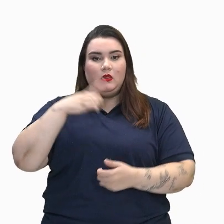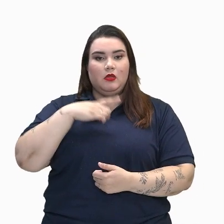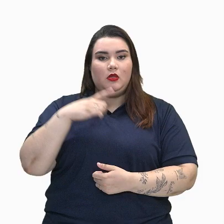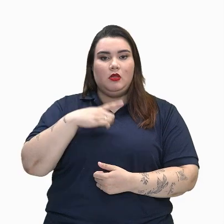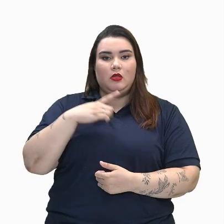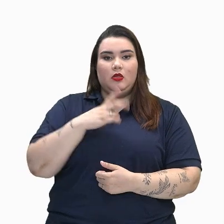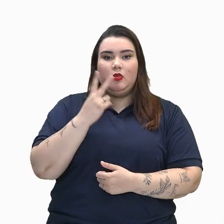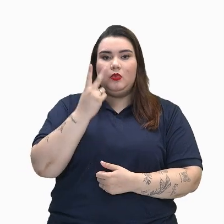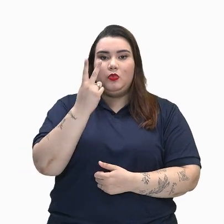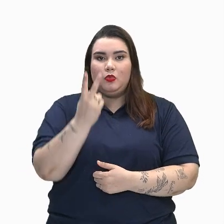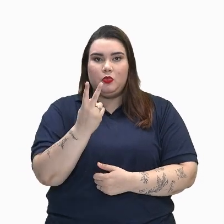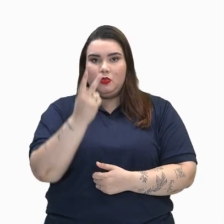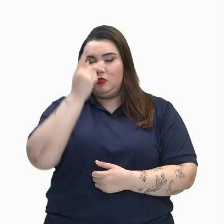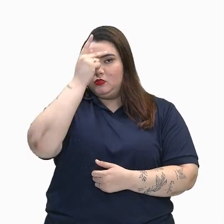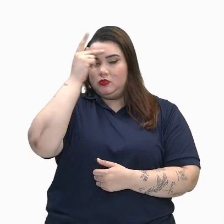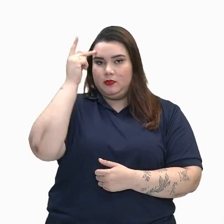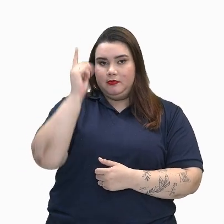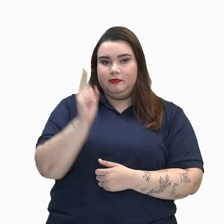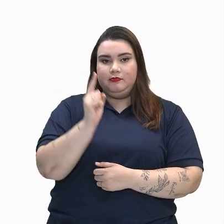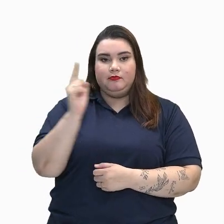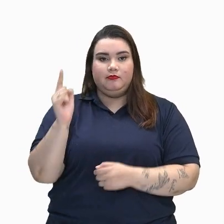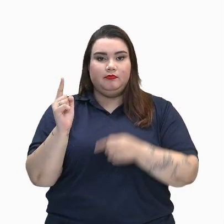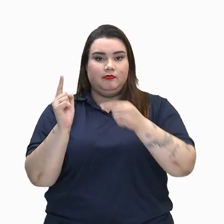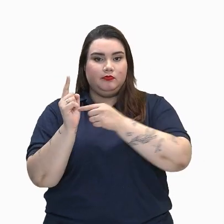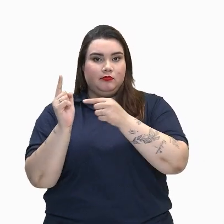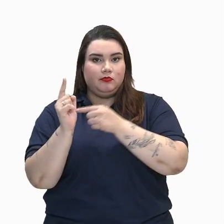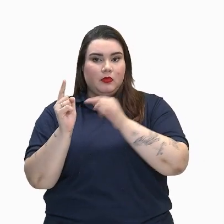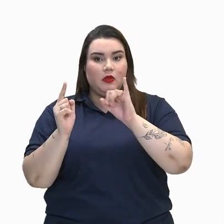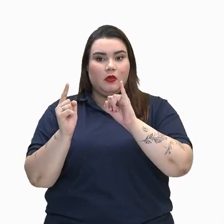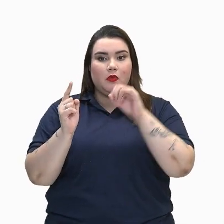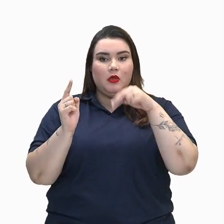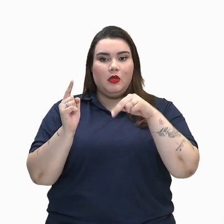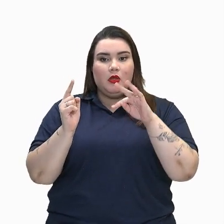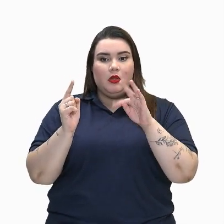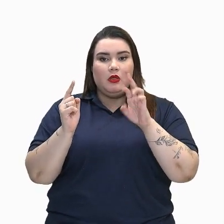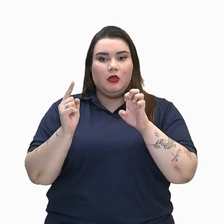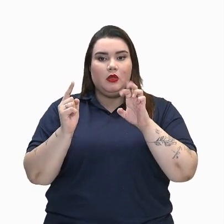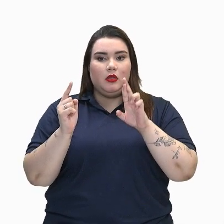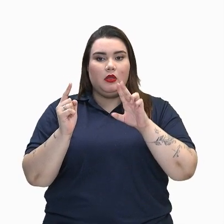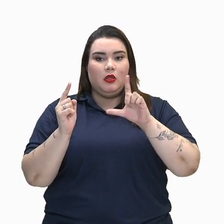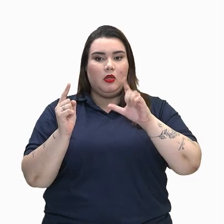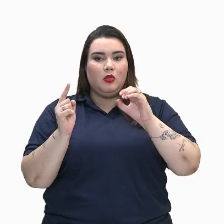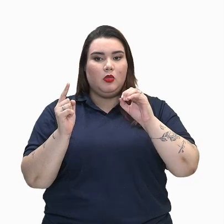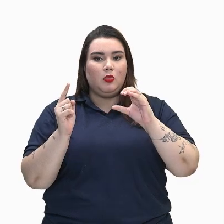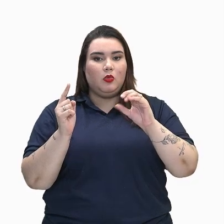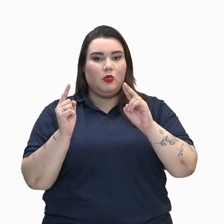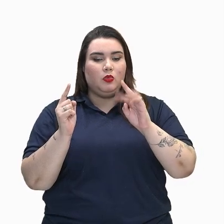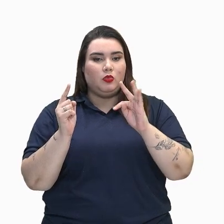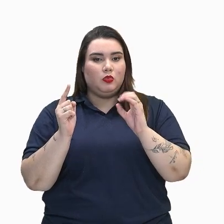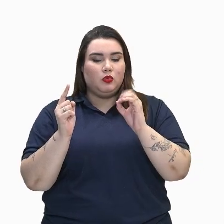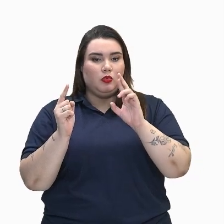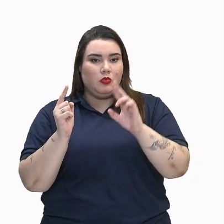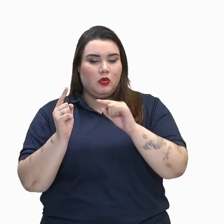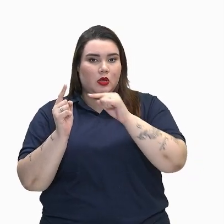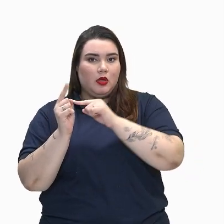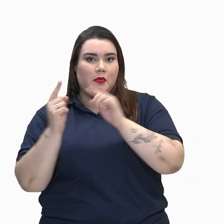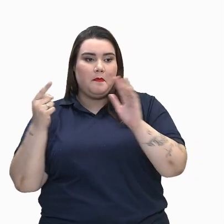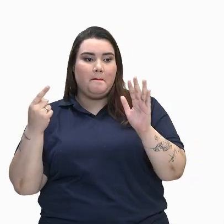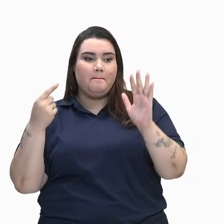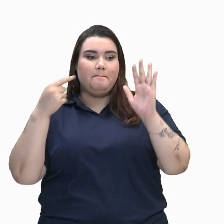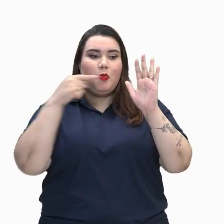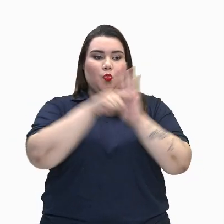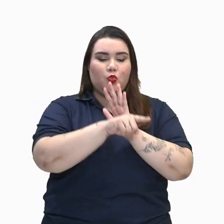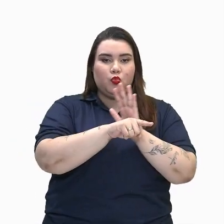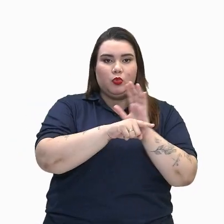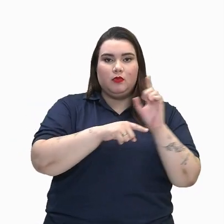interativo, em que um interlocutor, que é o entrevistador, ele formula